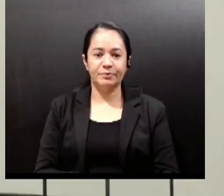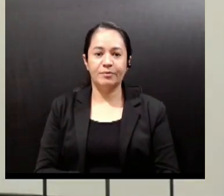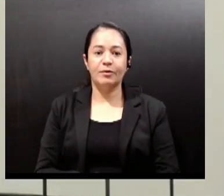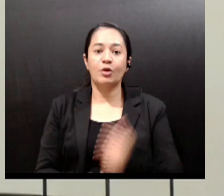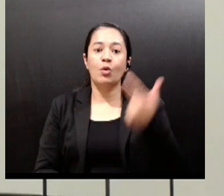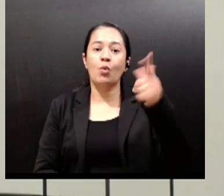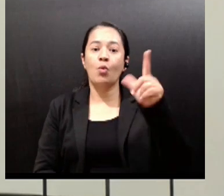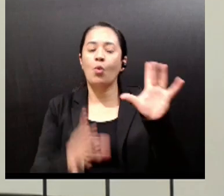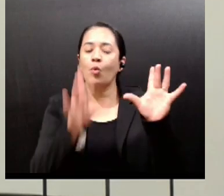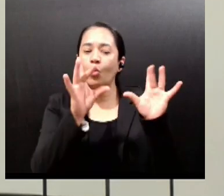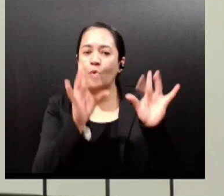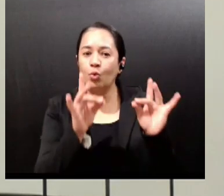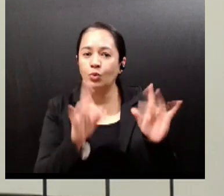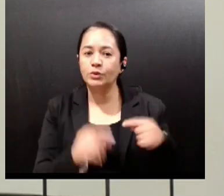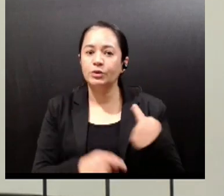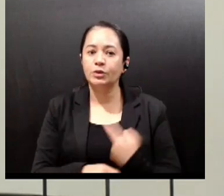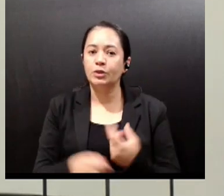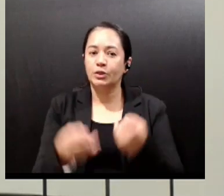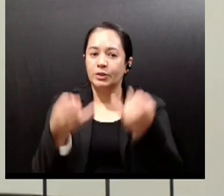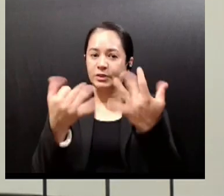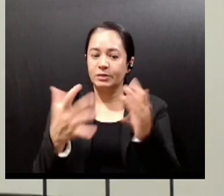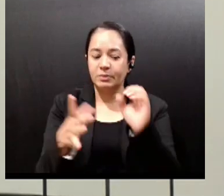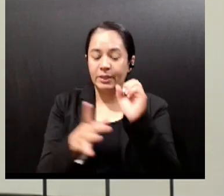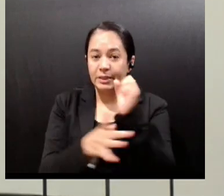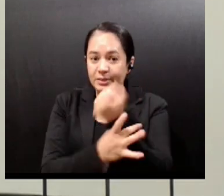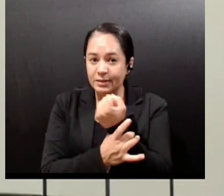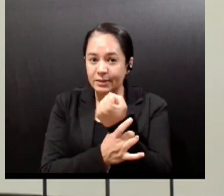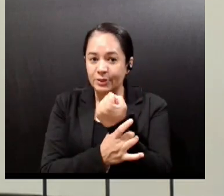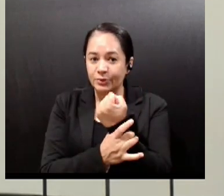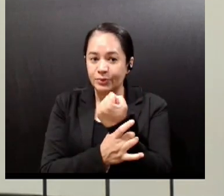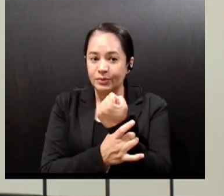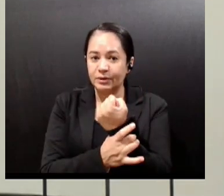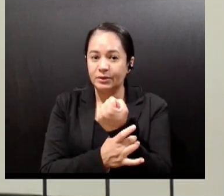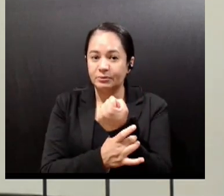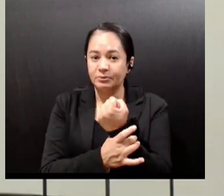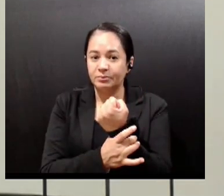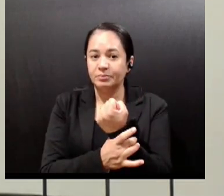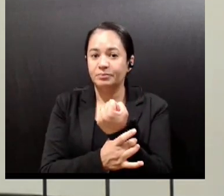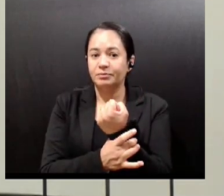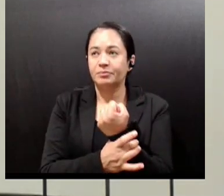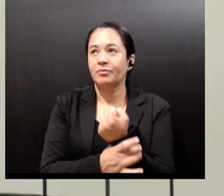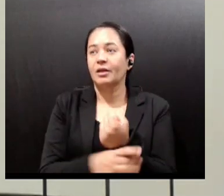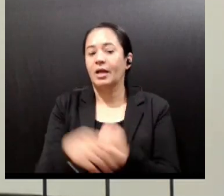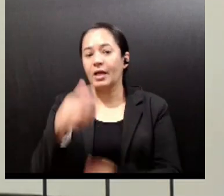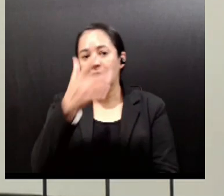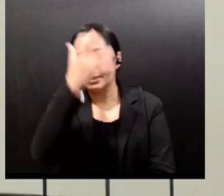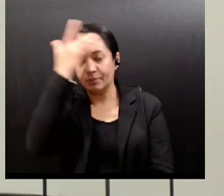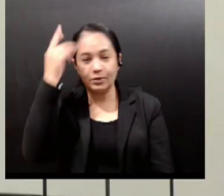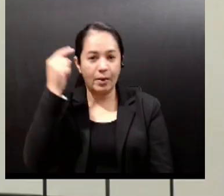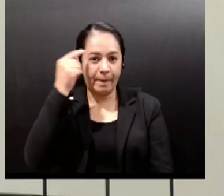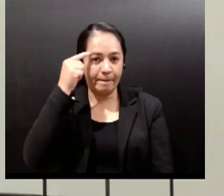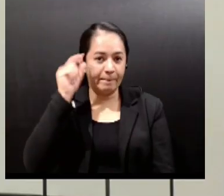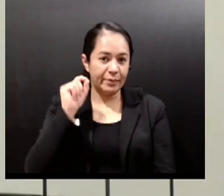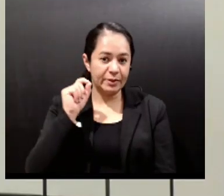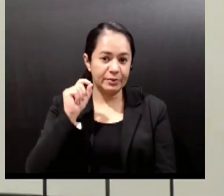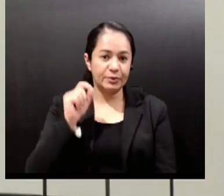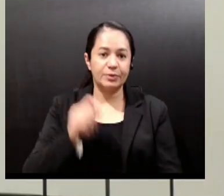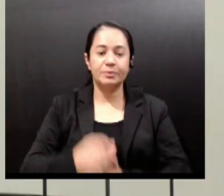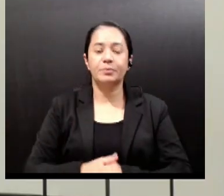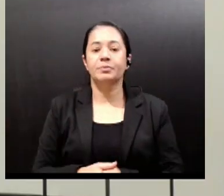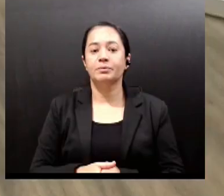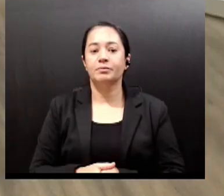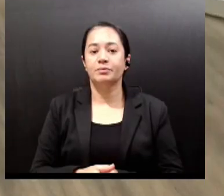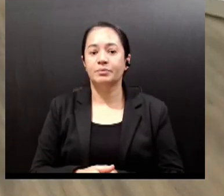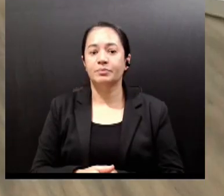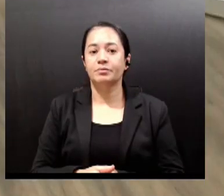gente fala sobre segurança, as pessoas pensam assim, é claro, até pelos números de acidentes com motos. Então pensa assim, nossa, mas